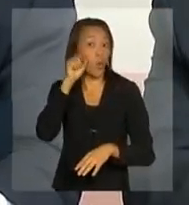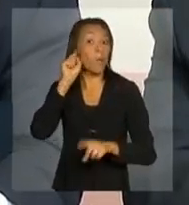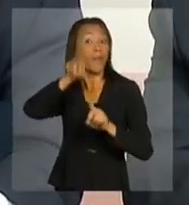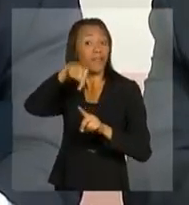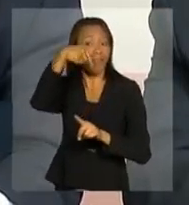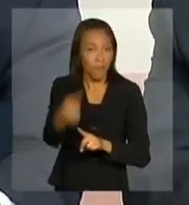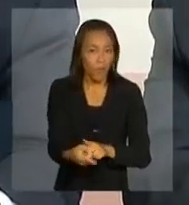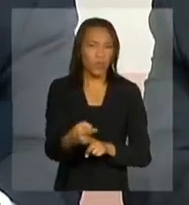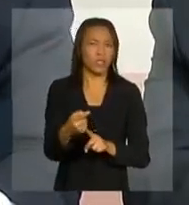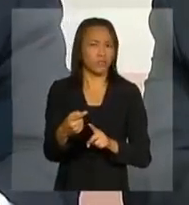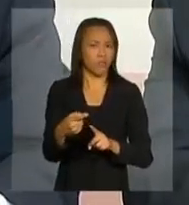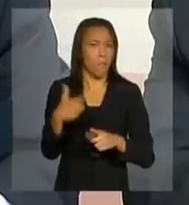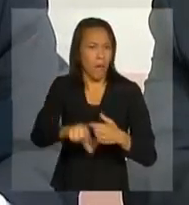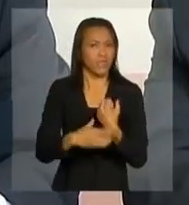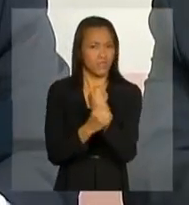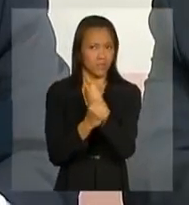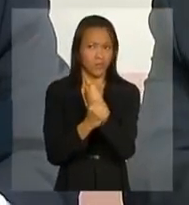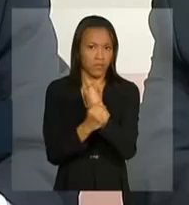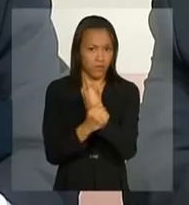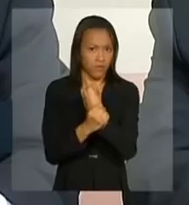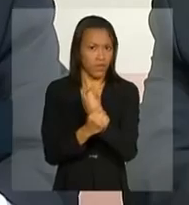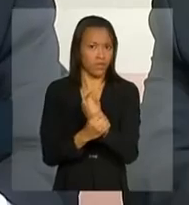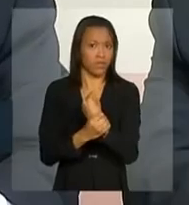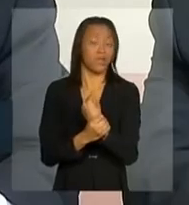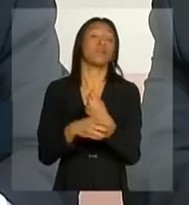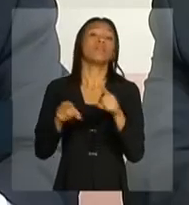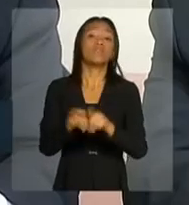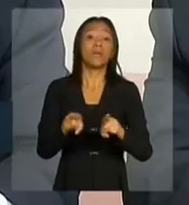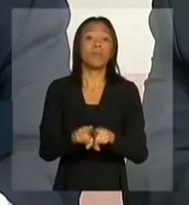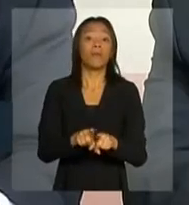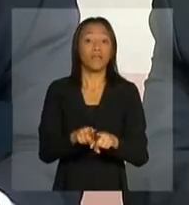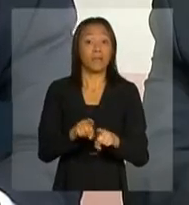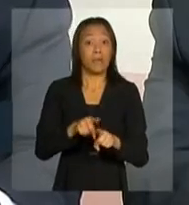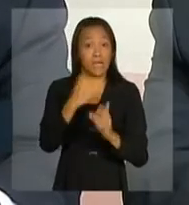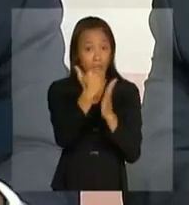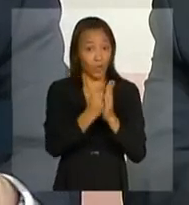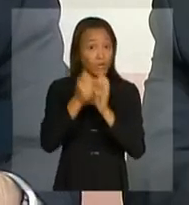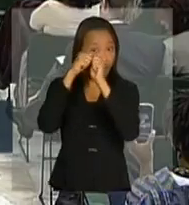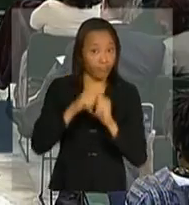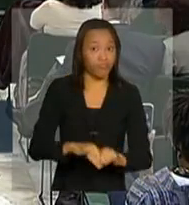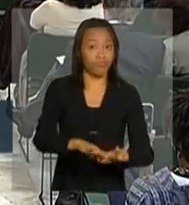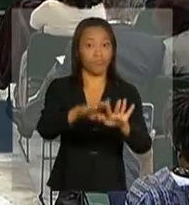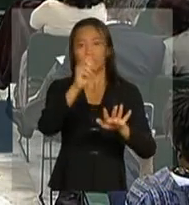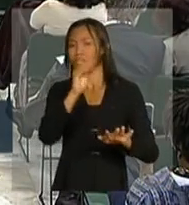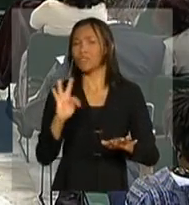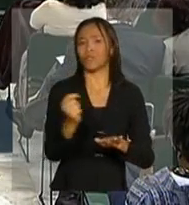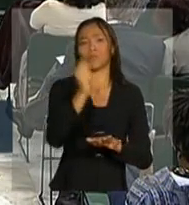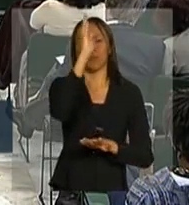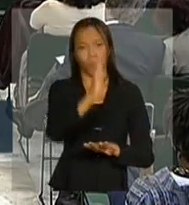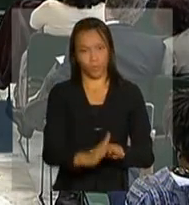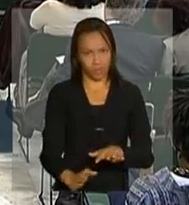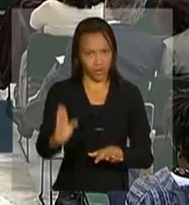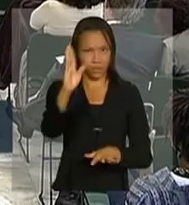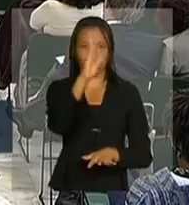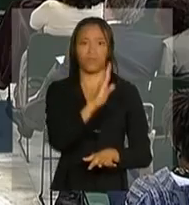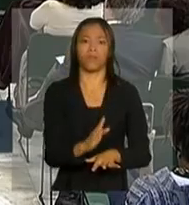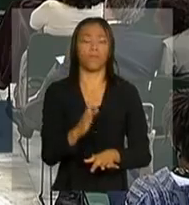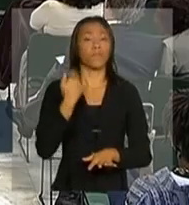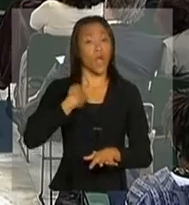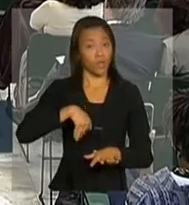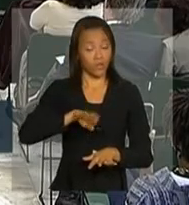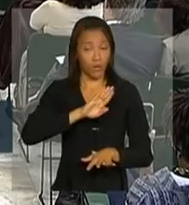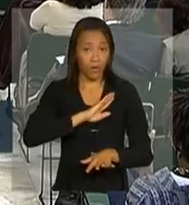seguida com muita segurança, eh, podermos lançar o programa nacional. Eh, nós